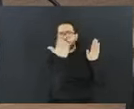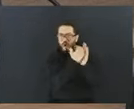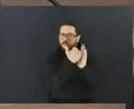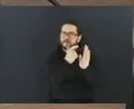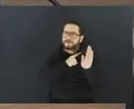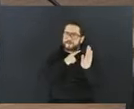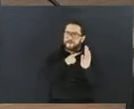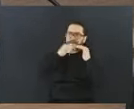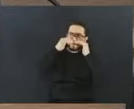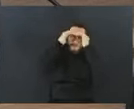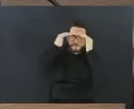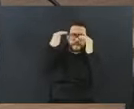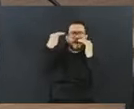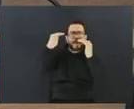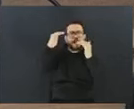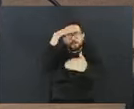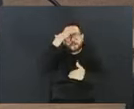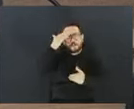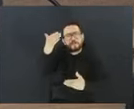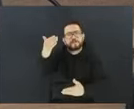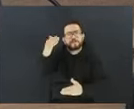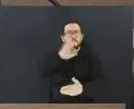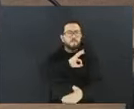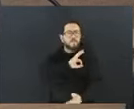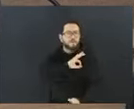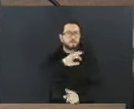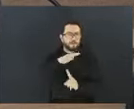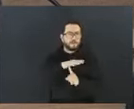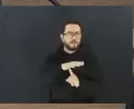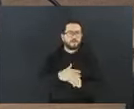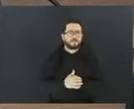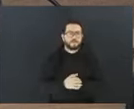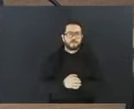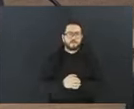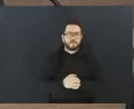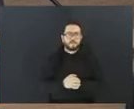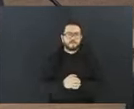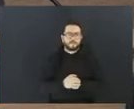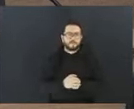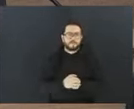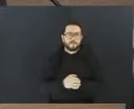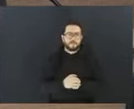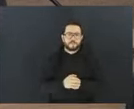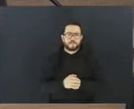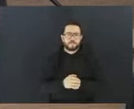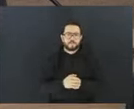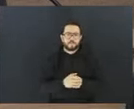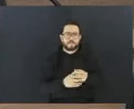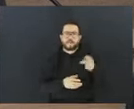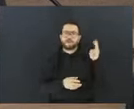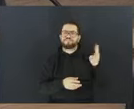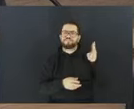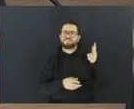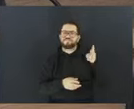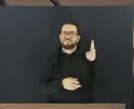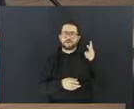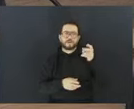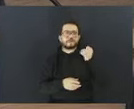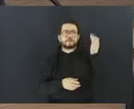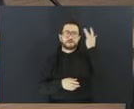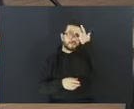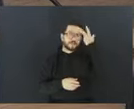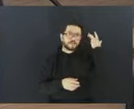Militar realiza pelo Estado do Paraná. Eu fui contemplado por diversos colegas que me anteciparam, mas é só